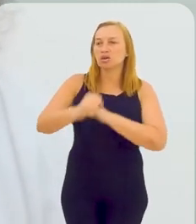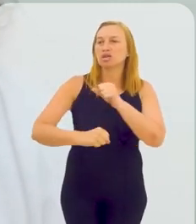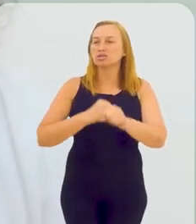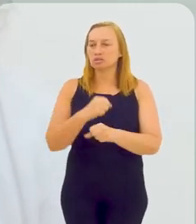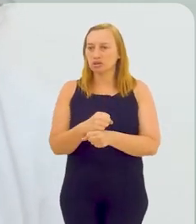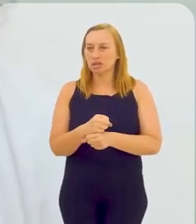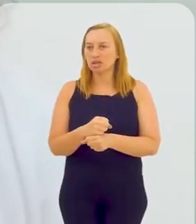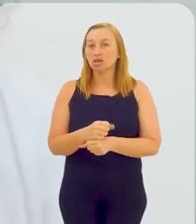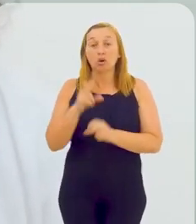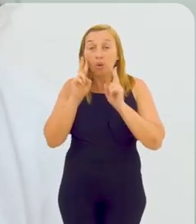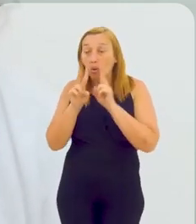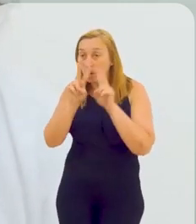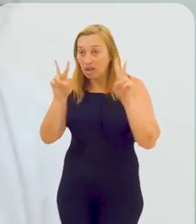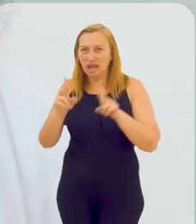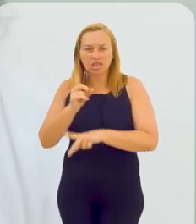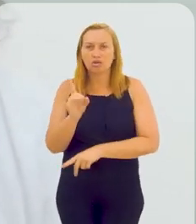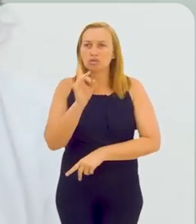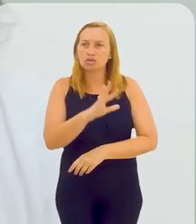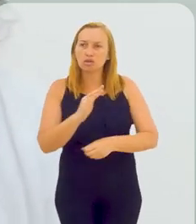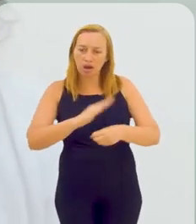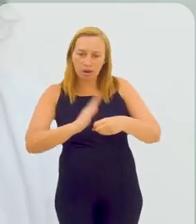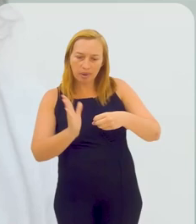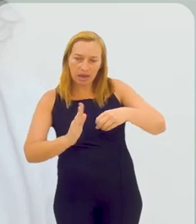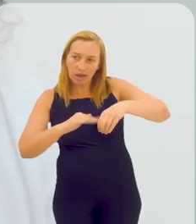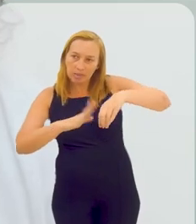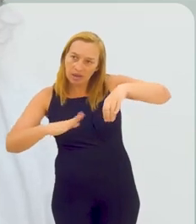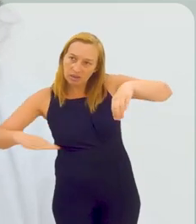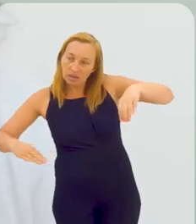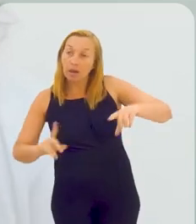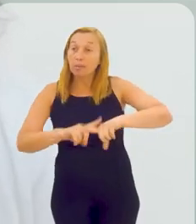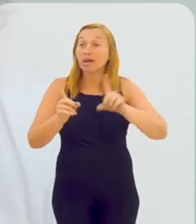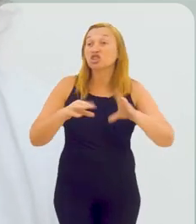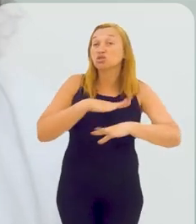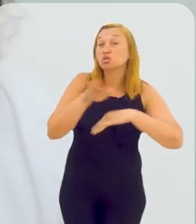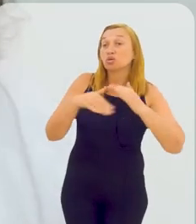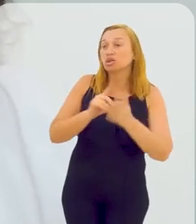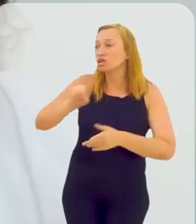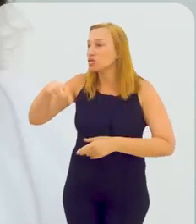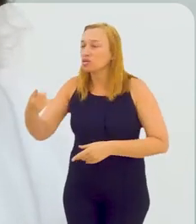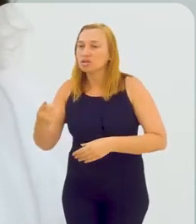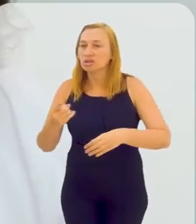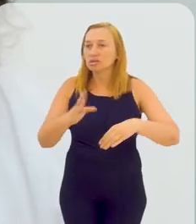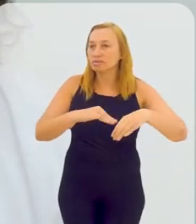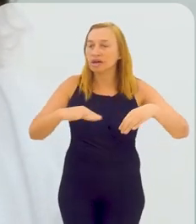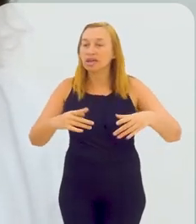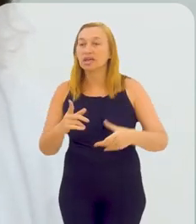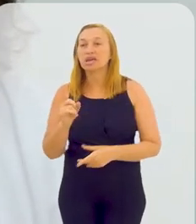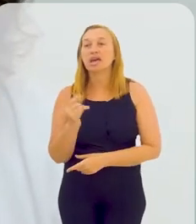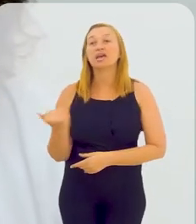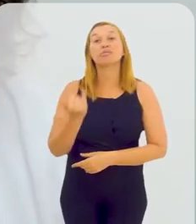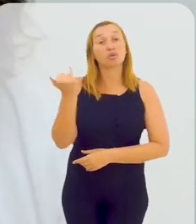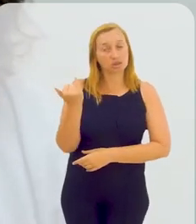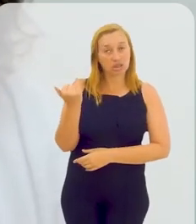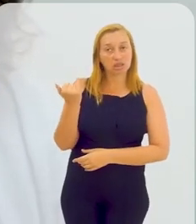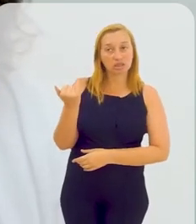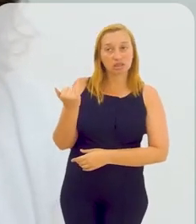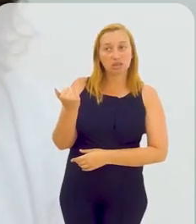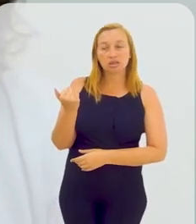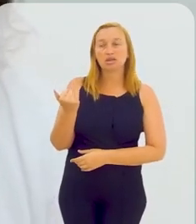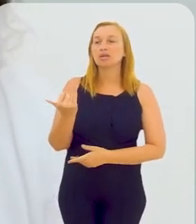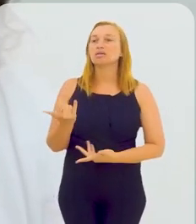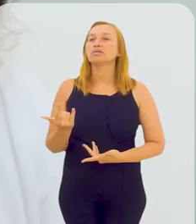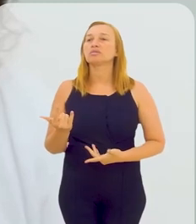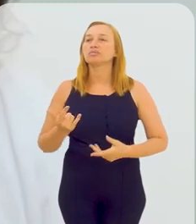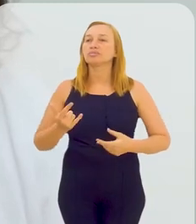anos de olhar não só a Baía de Guanabara, mas também todas as nossas outras baías, que são muito importantes